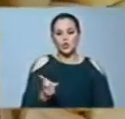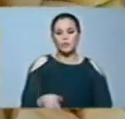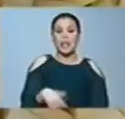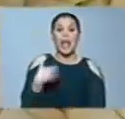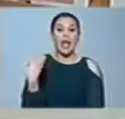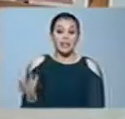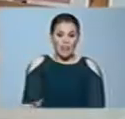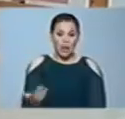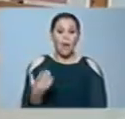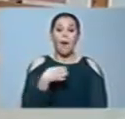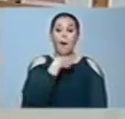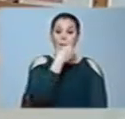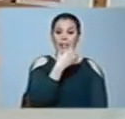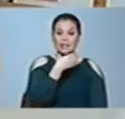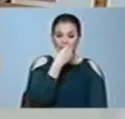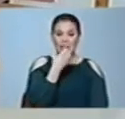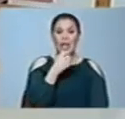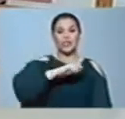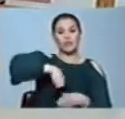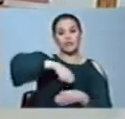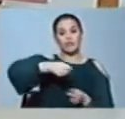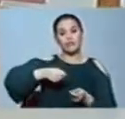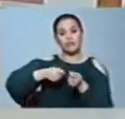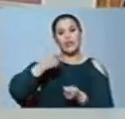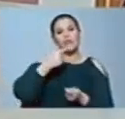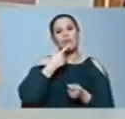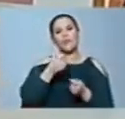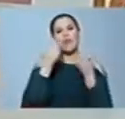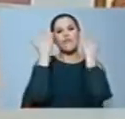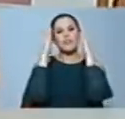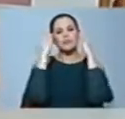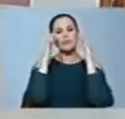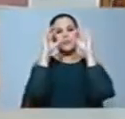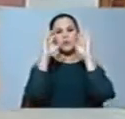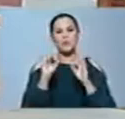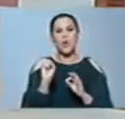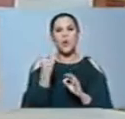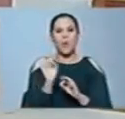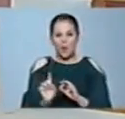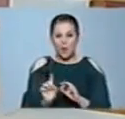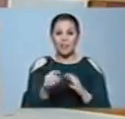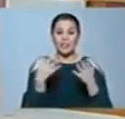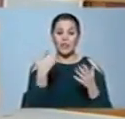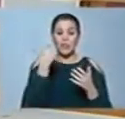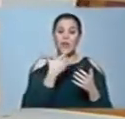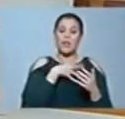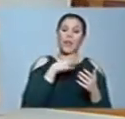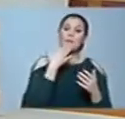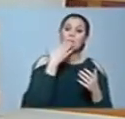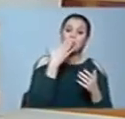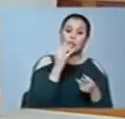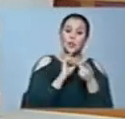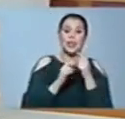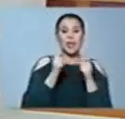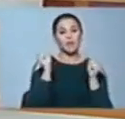passar vai cozinhando eu vou perguntar se a nossa página do facebook estará pronta não se está pronto vou pedir então eu penso que sim que